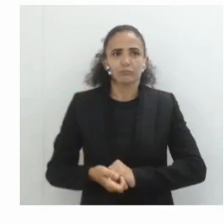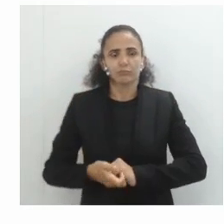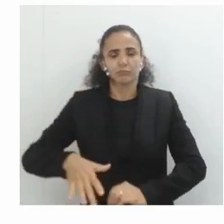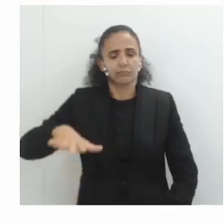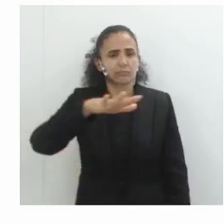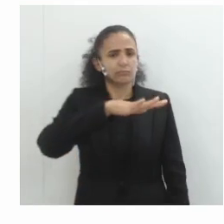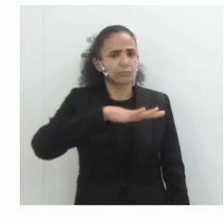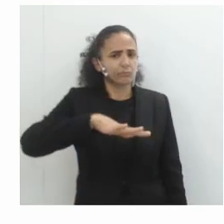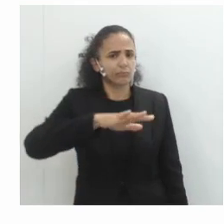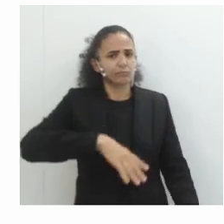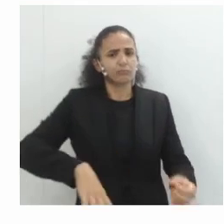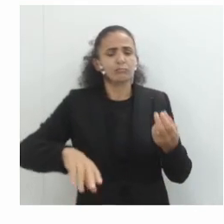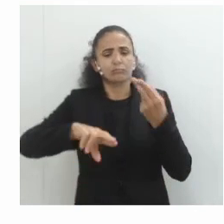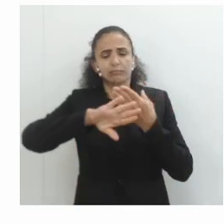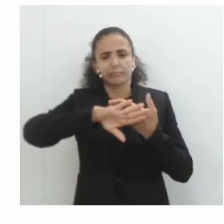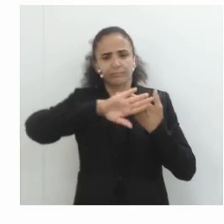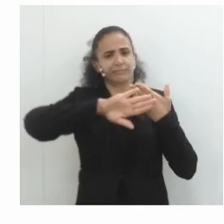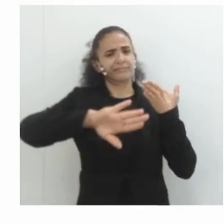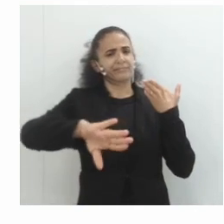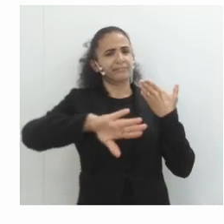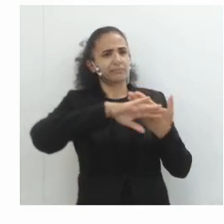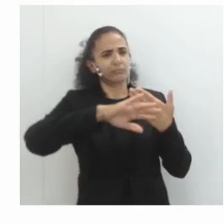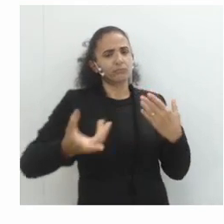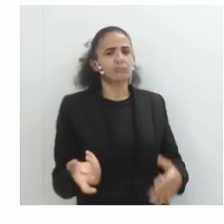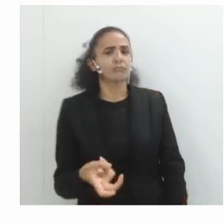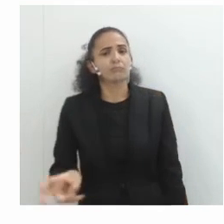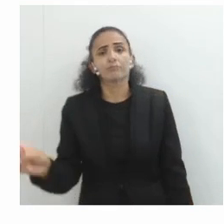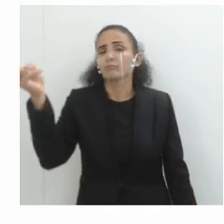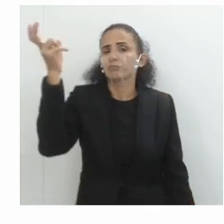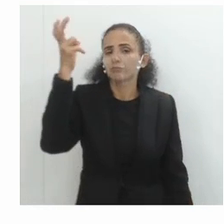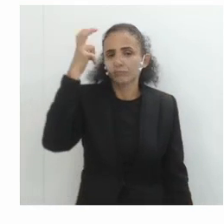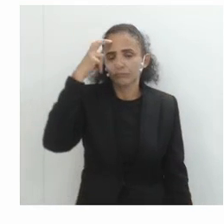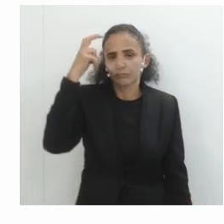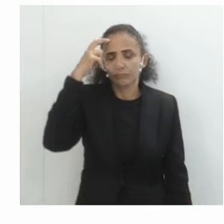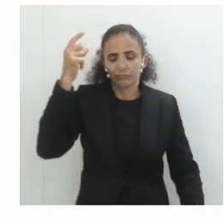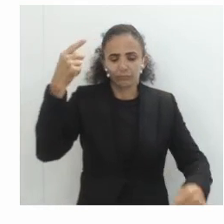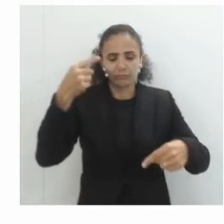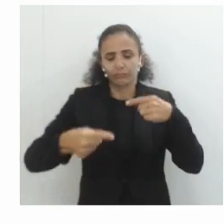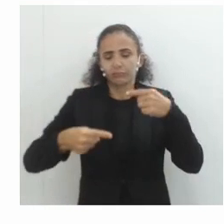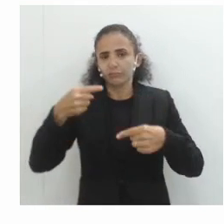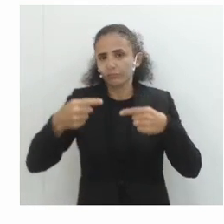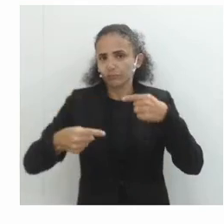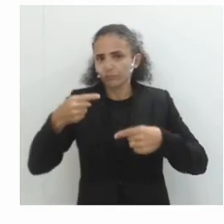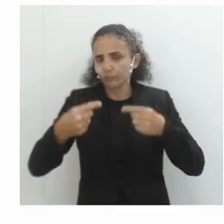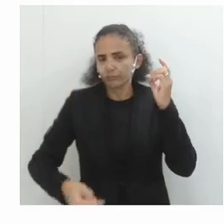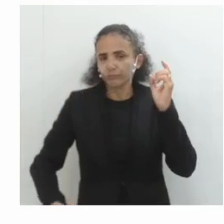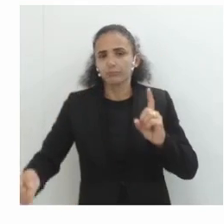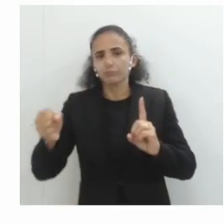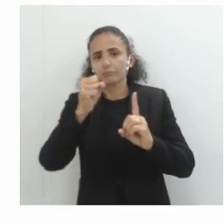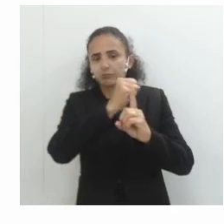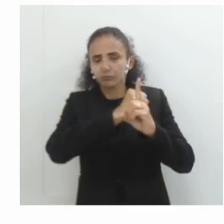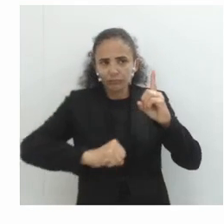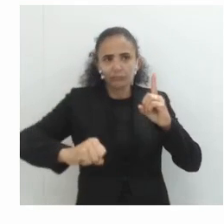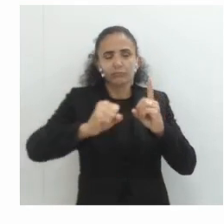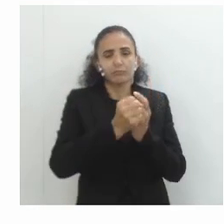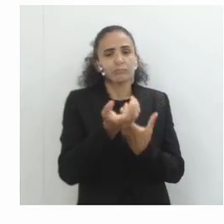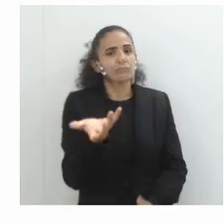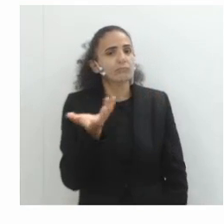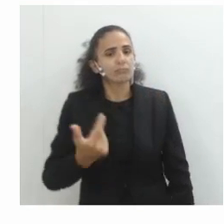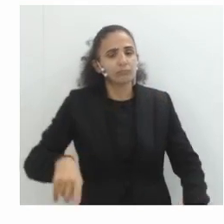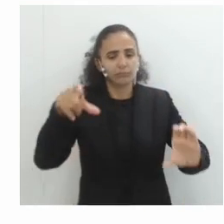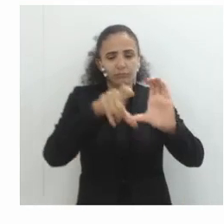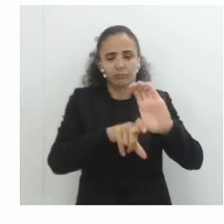movimentos separatistas, principalmente ligados às questões culturais, políticas, sociais, buscam também a sua independência do